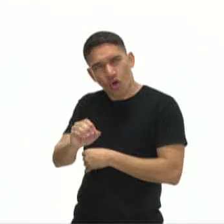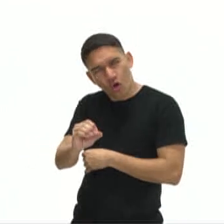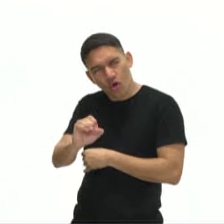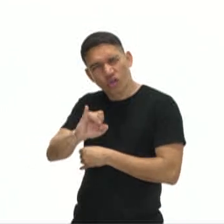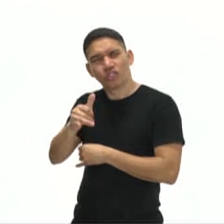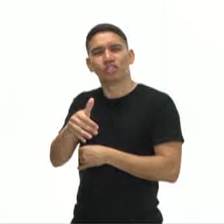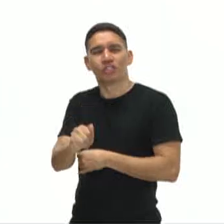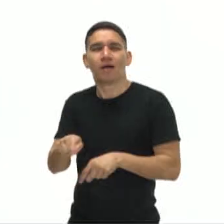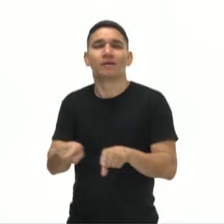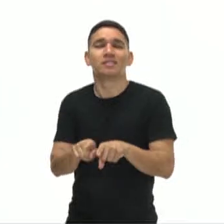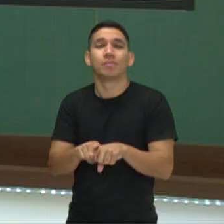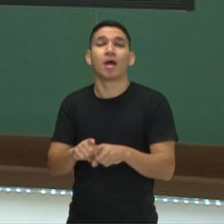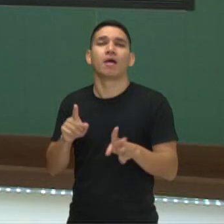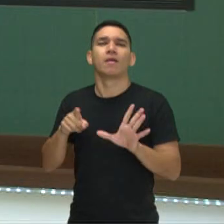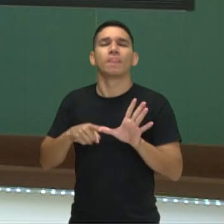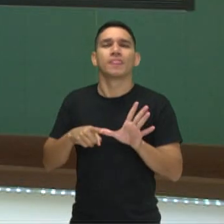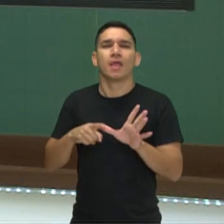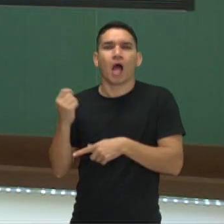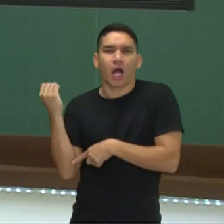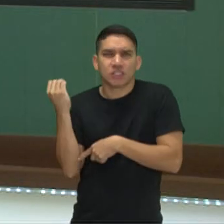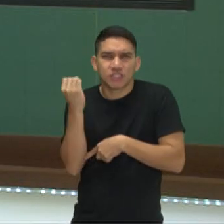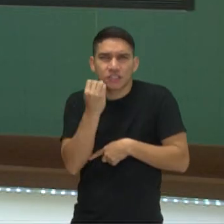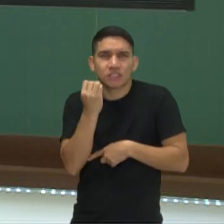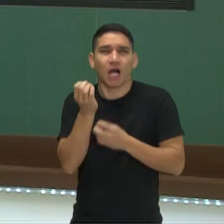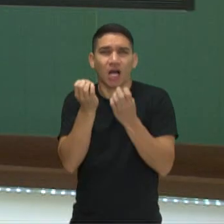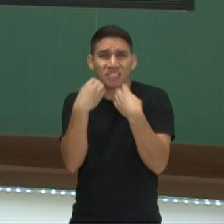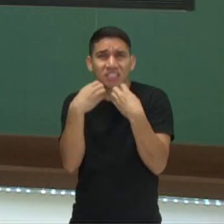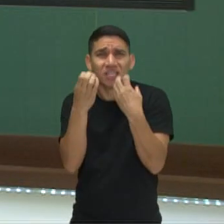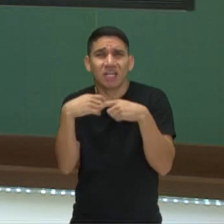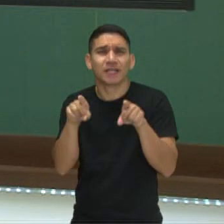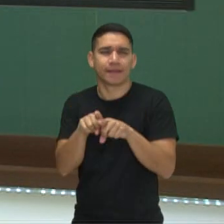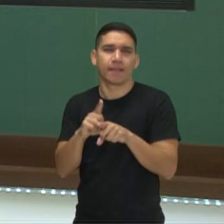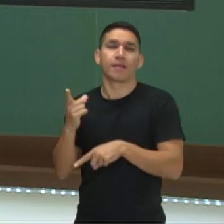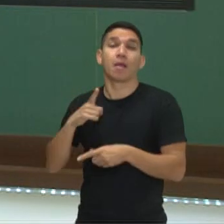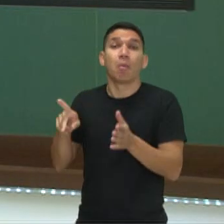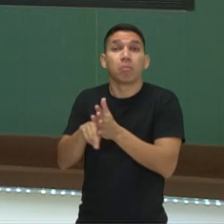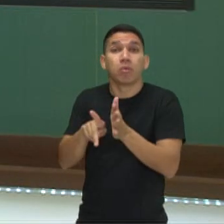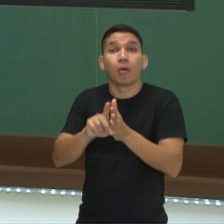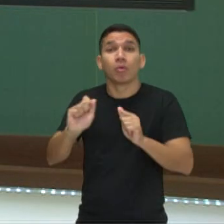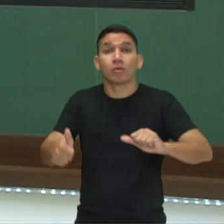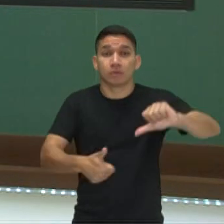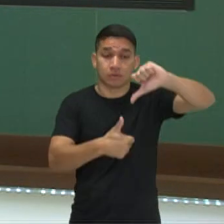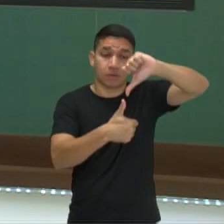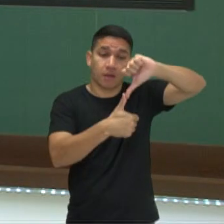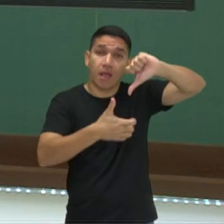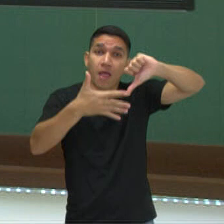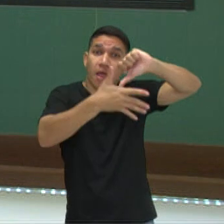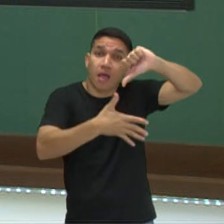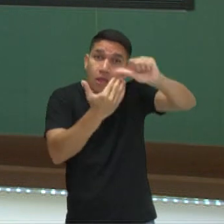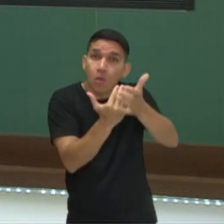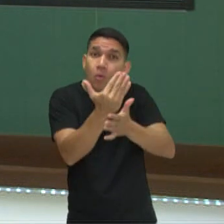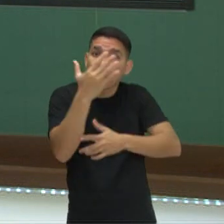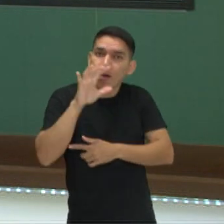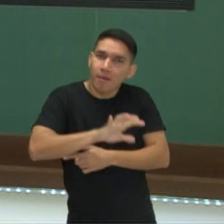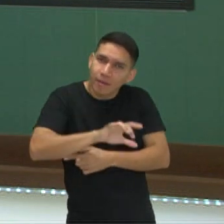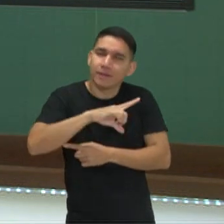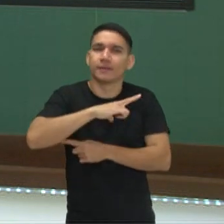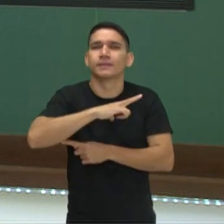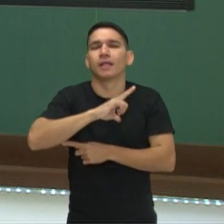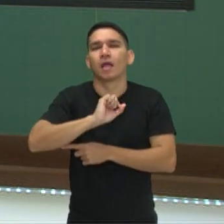mostrando aí, lembrando que o milho, né, veio da América Central, daquela região ali também do México, né?